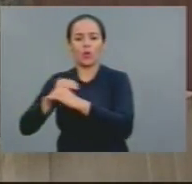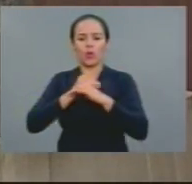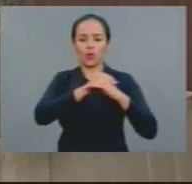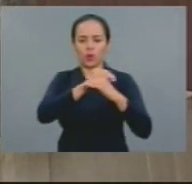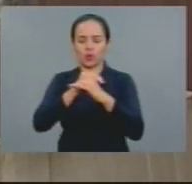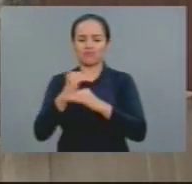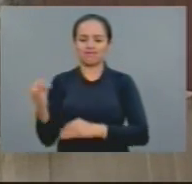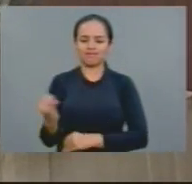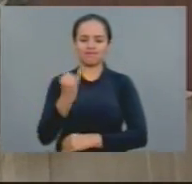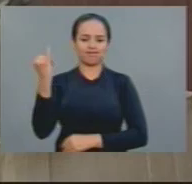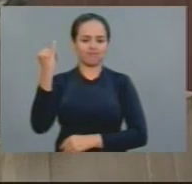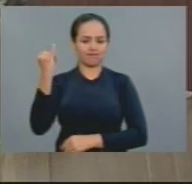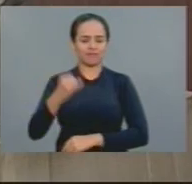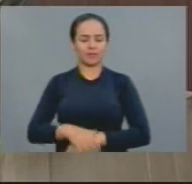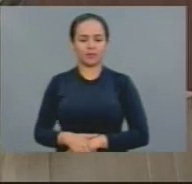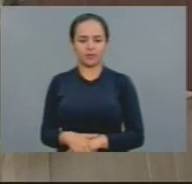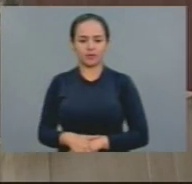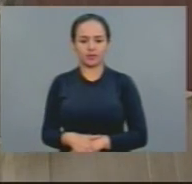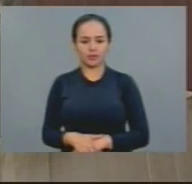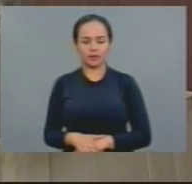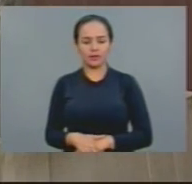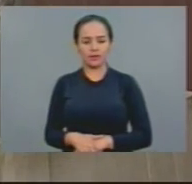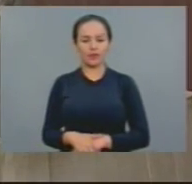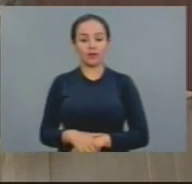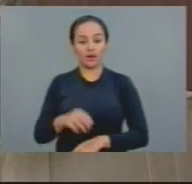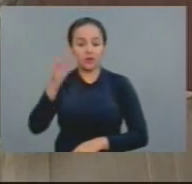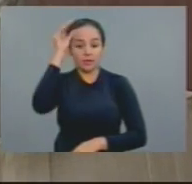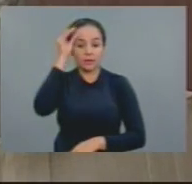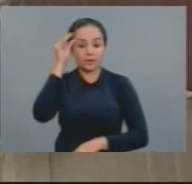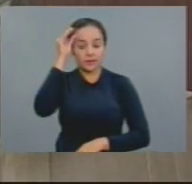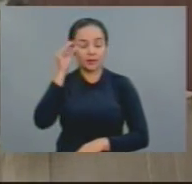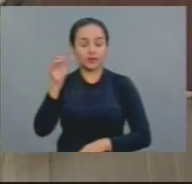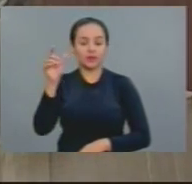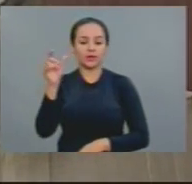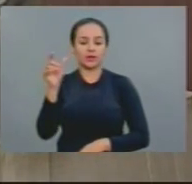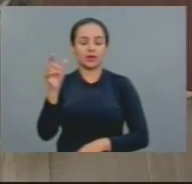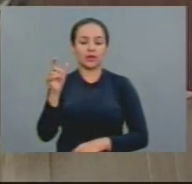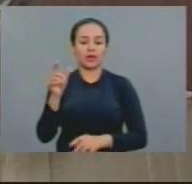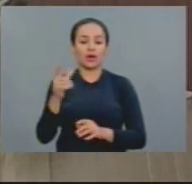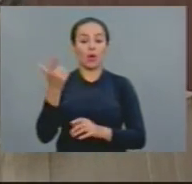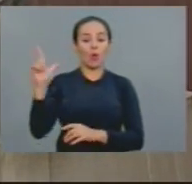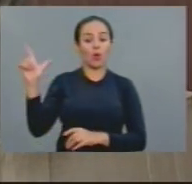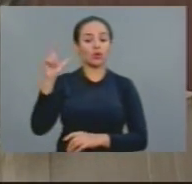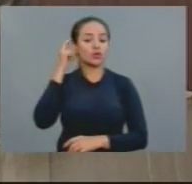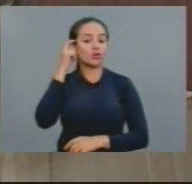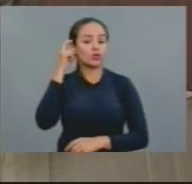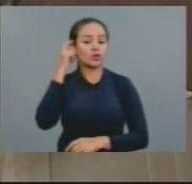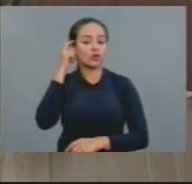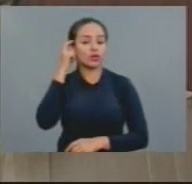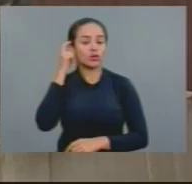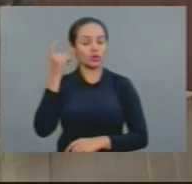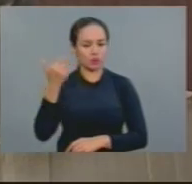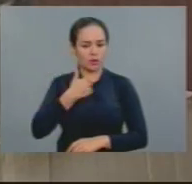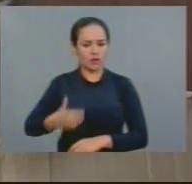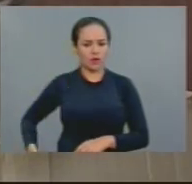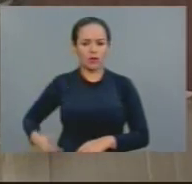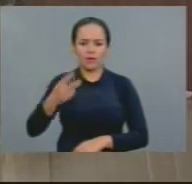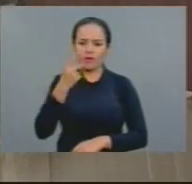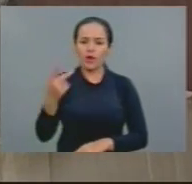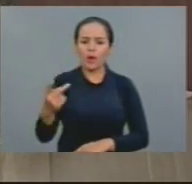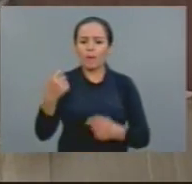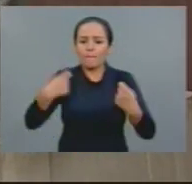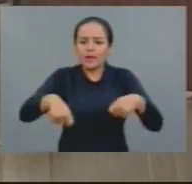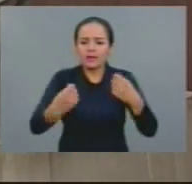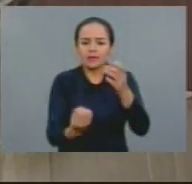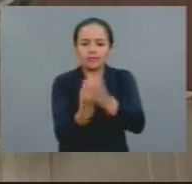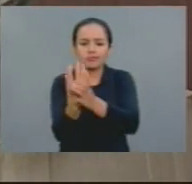do poder. Ao contrário do que dizia o governador anterior, nós precisamos de mais universidade, porque nós precisamos